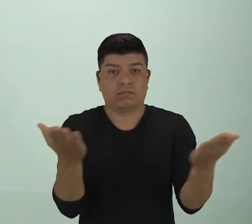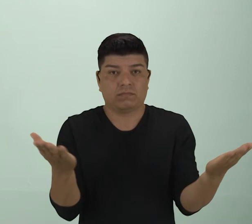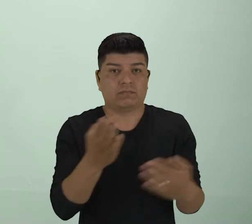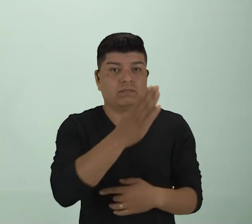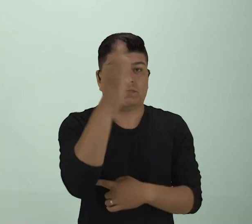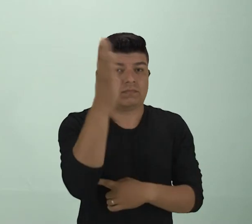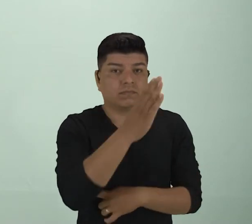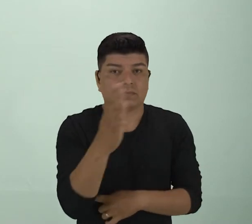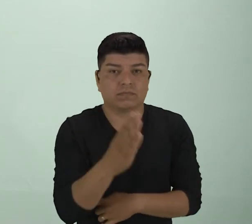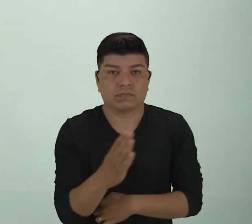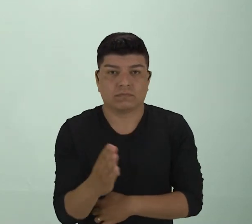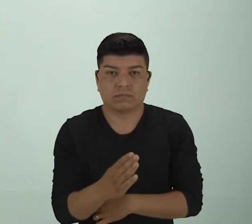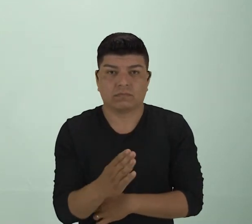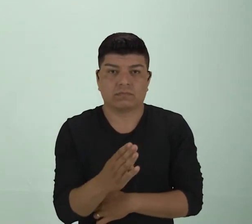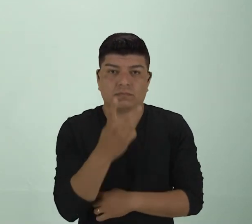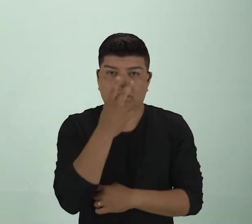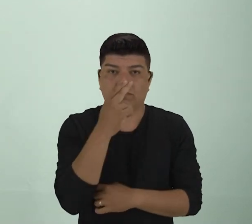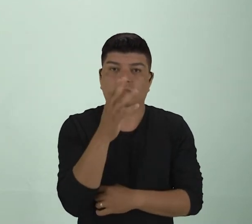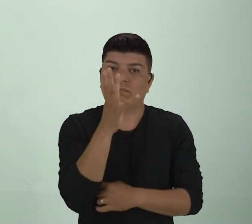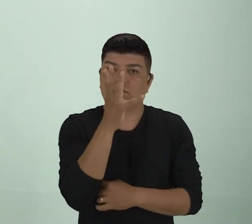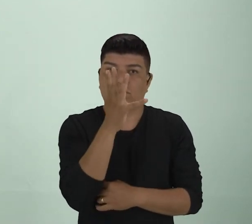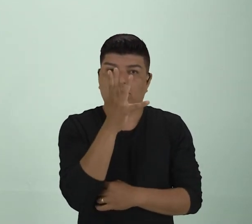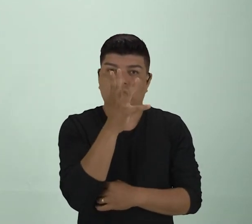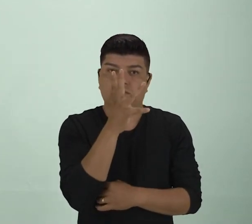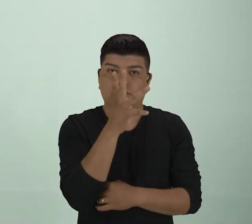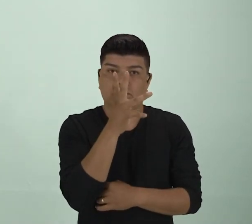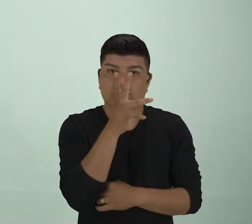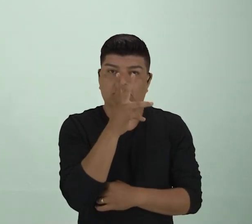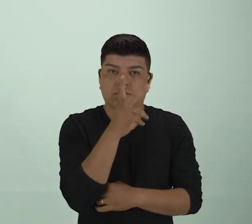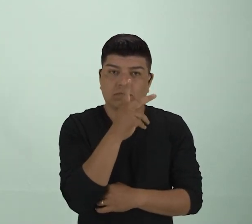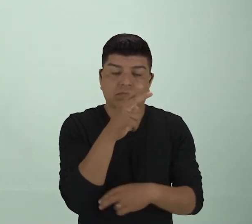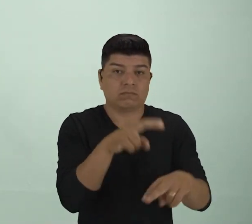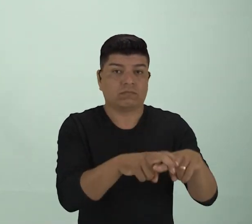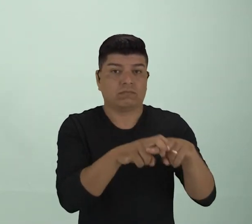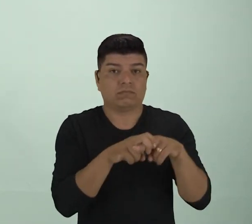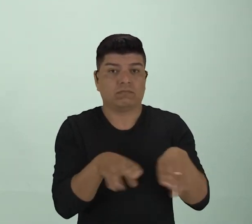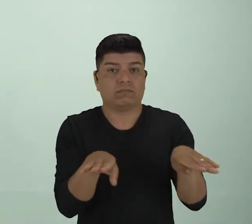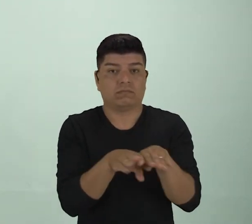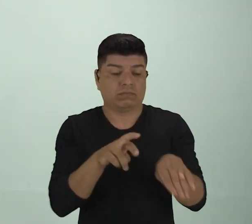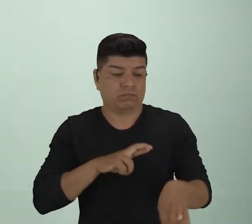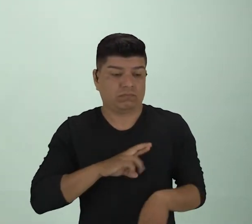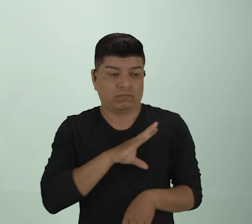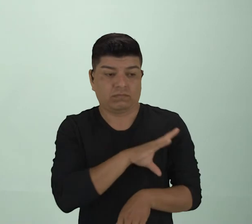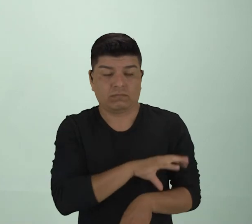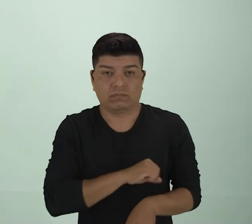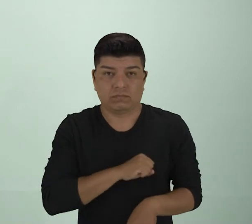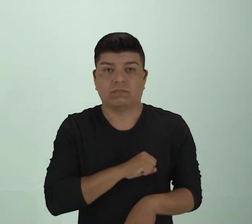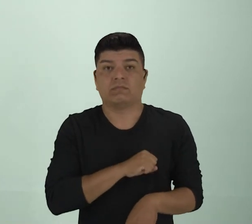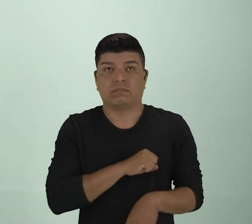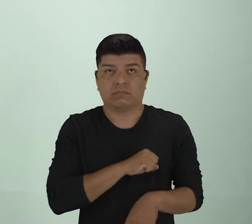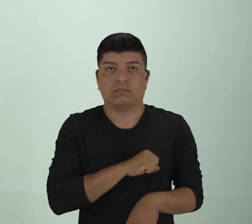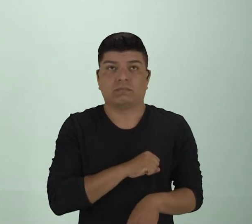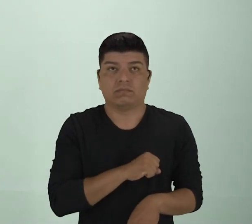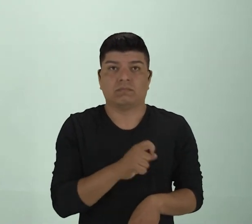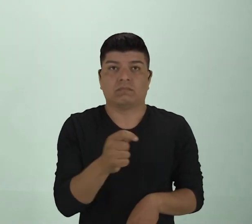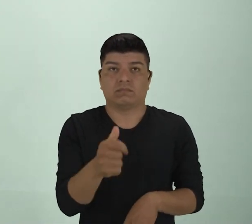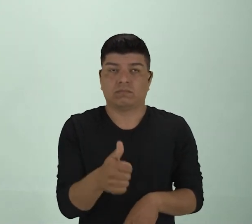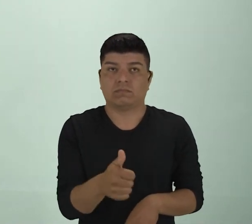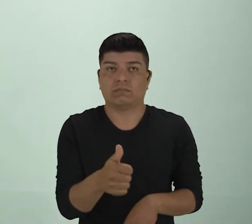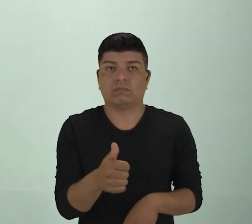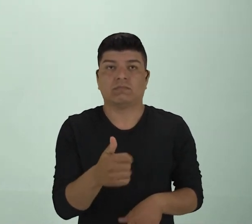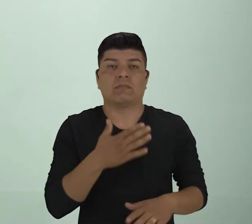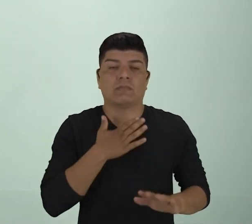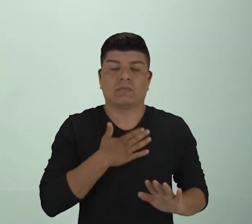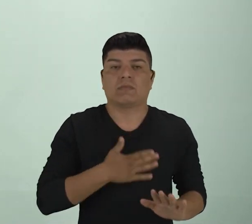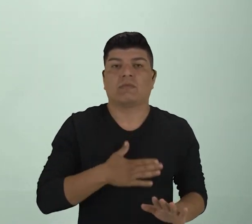Brasil isso foi um pouco devagar. E por isso também o romantismo teve um pouco mais de